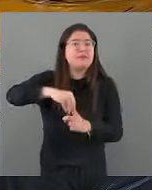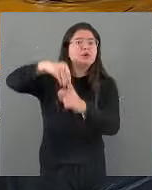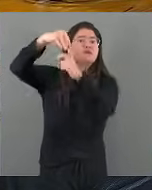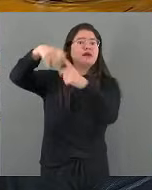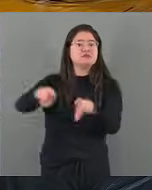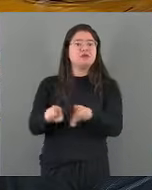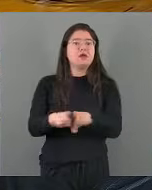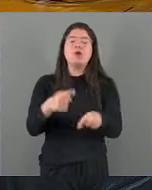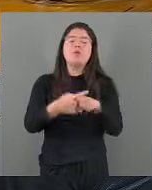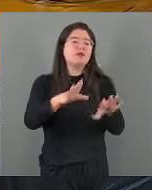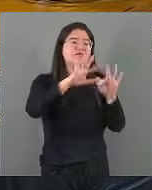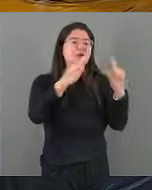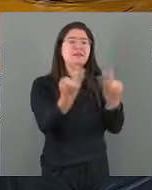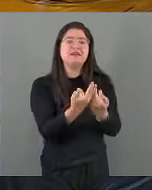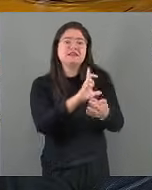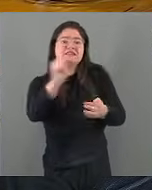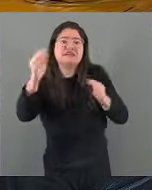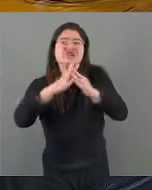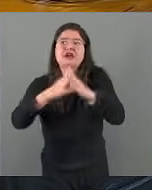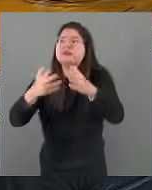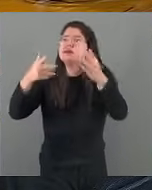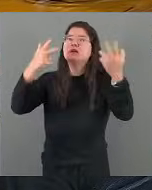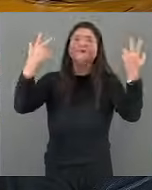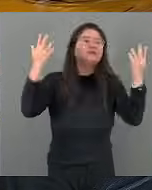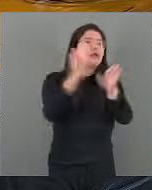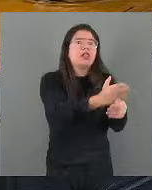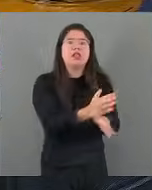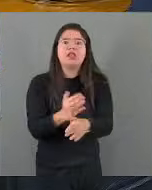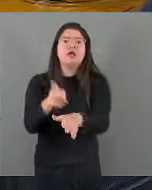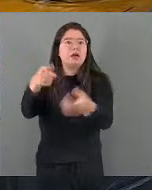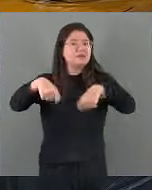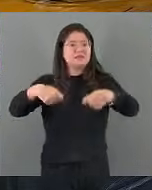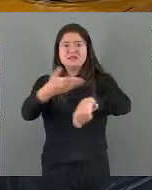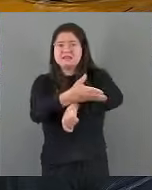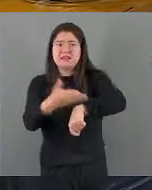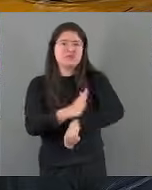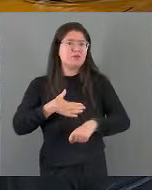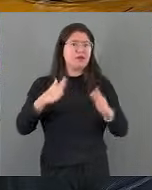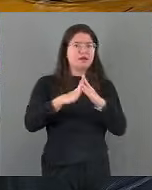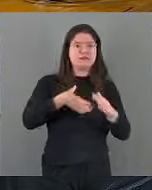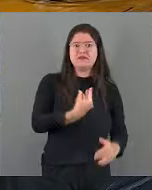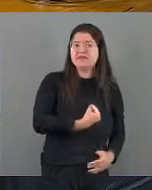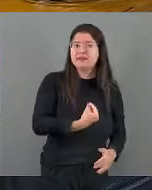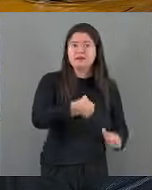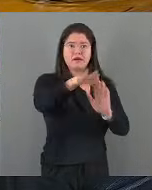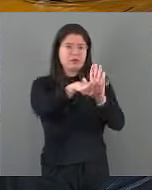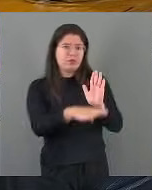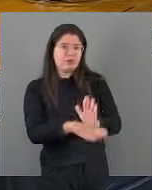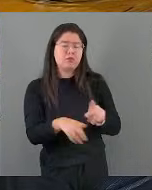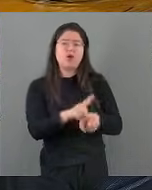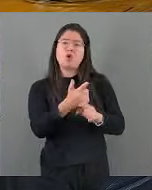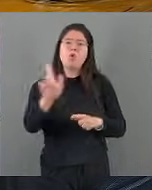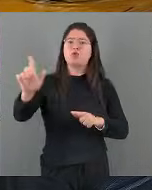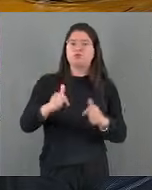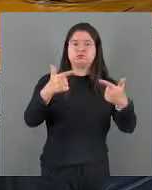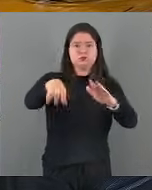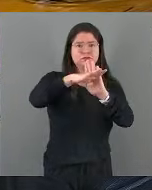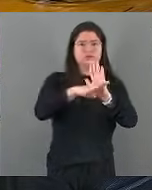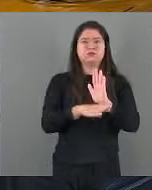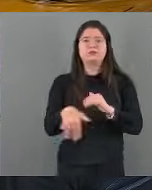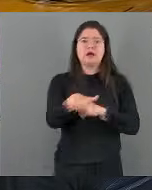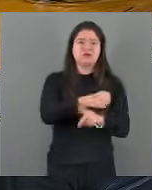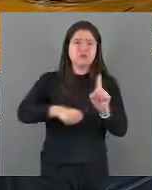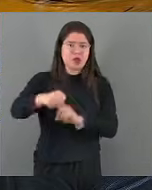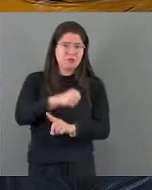certos acessos, ao Minha Casa Minha Vida e algumas outras iniciativas de cunho